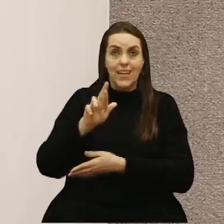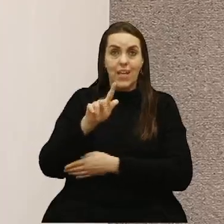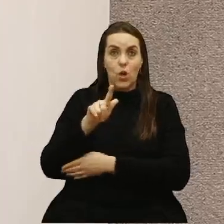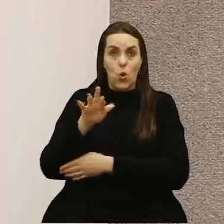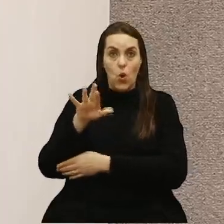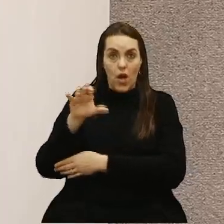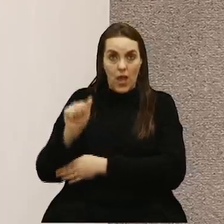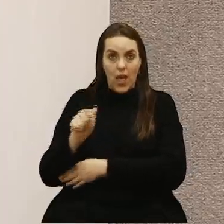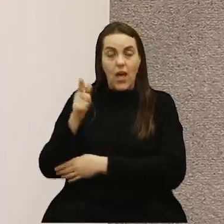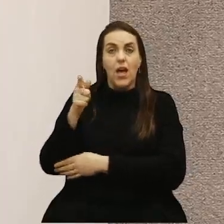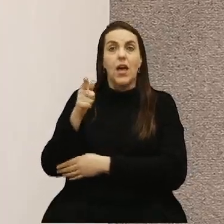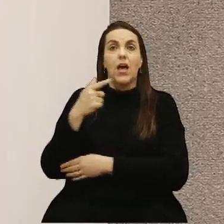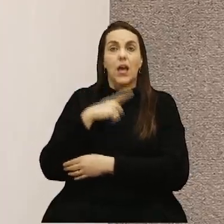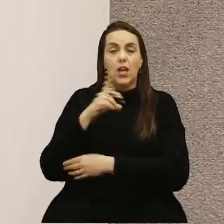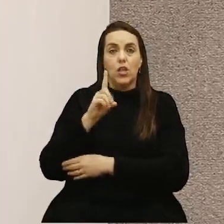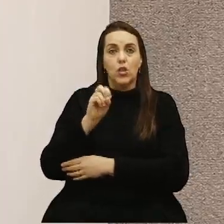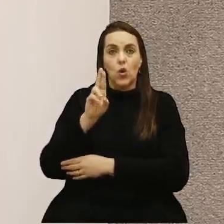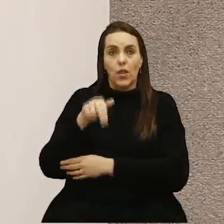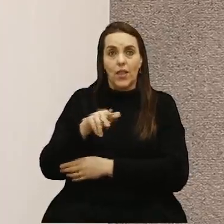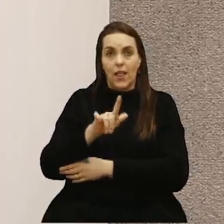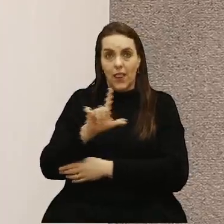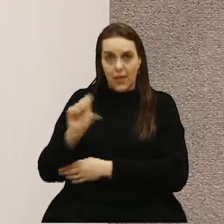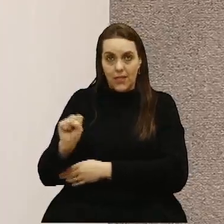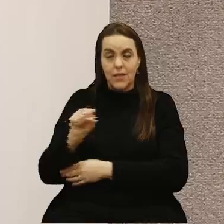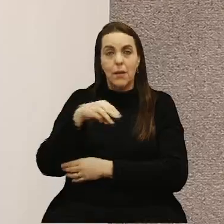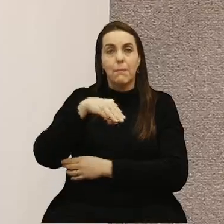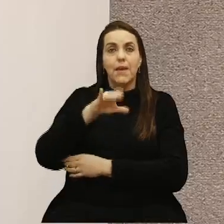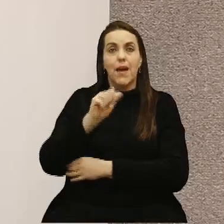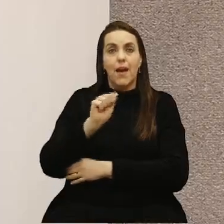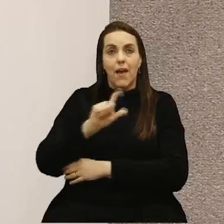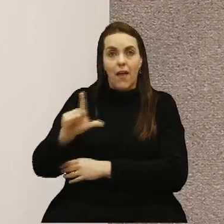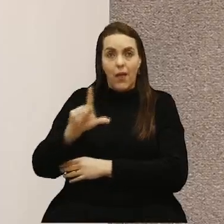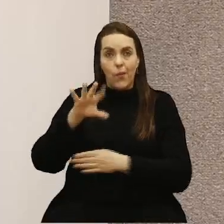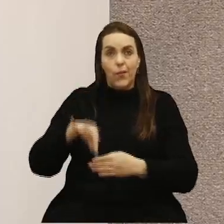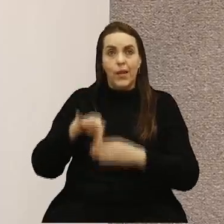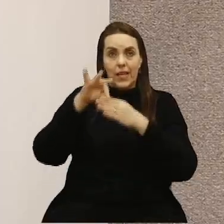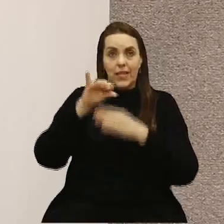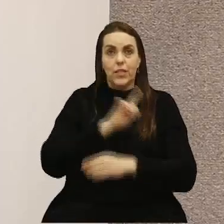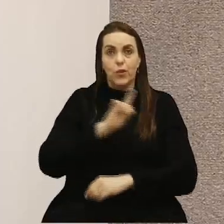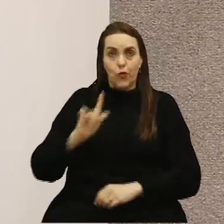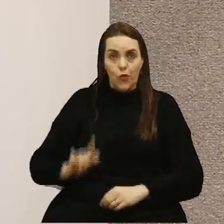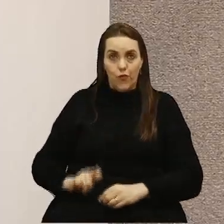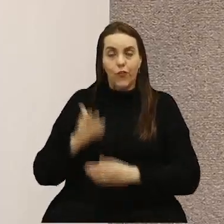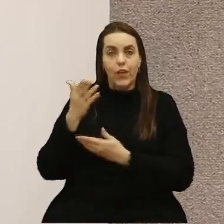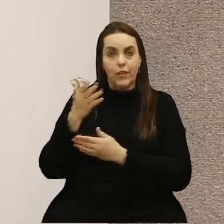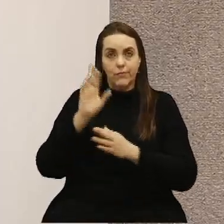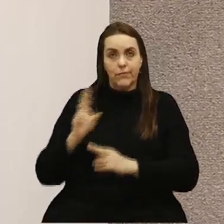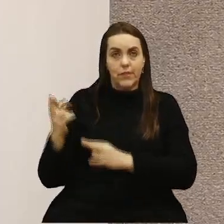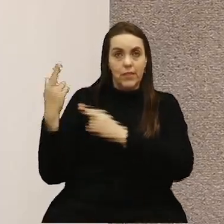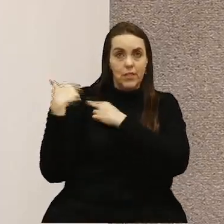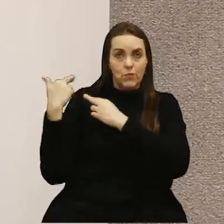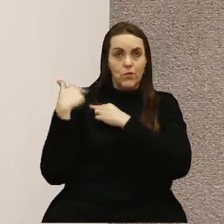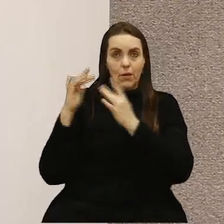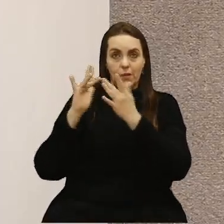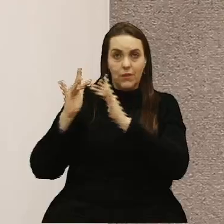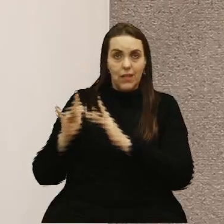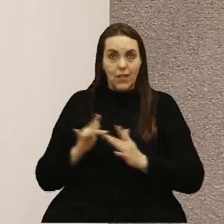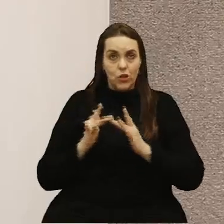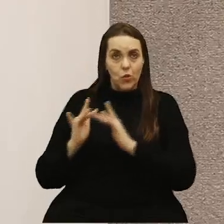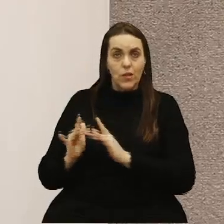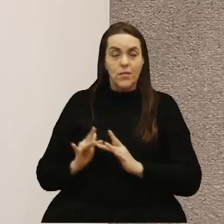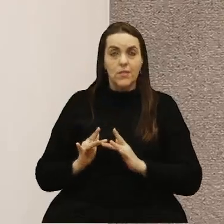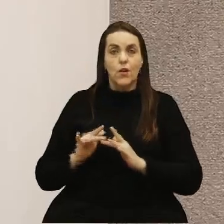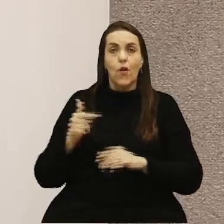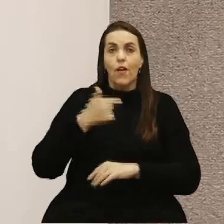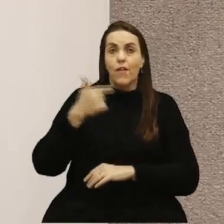aqui, ao Dornelles também, ao Micael, nosso líder de governo que também está aqui, que também é responsável por essa articulação, ao vice-líder